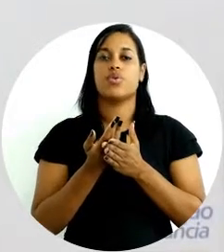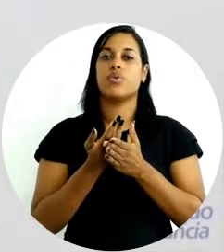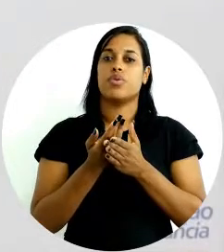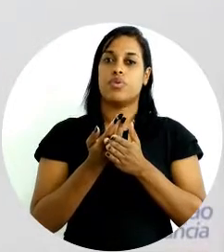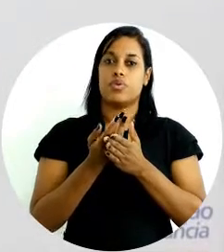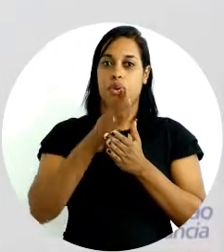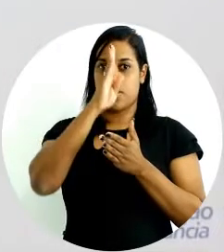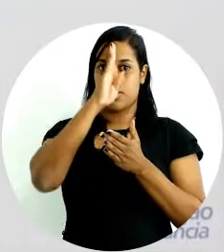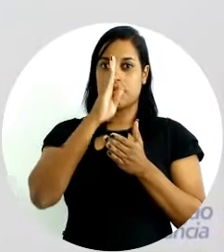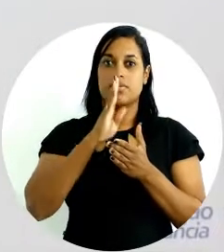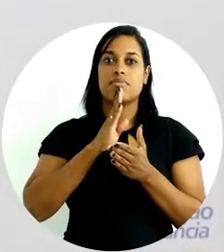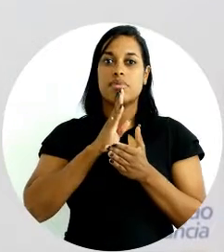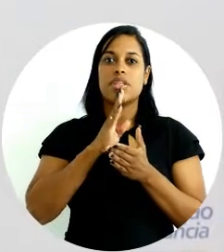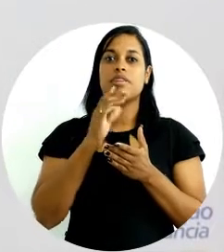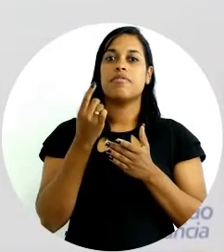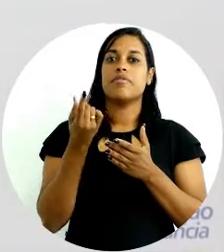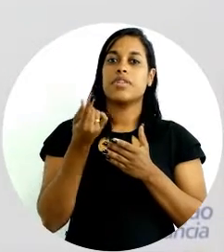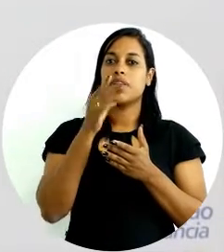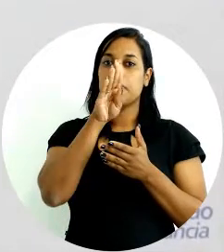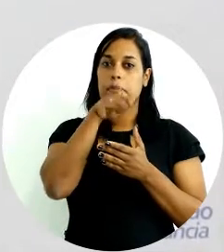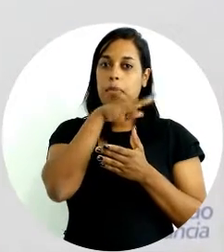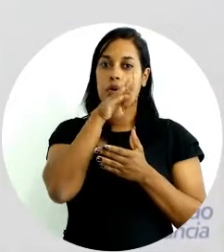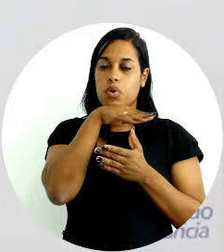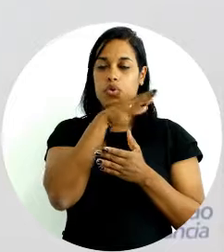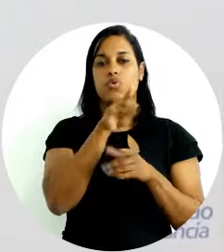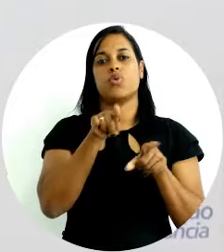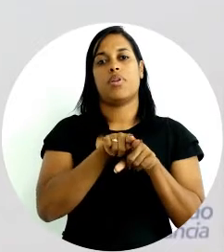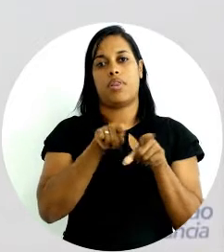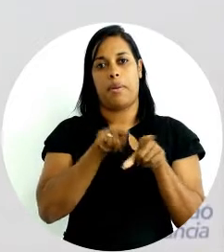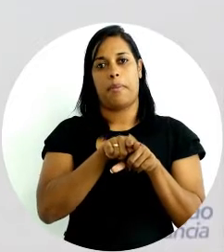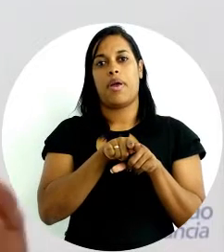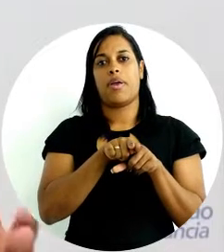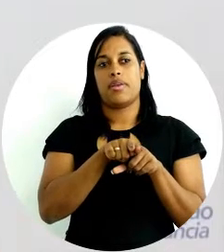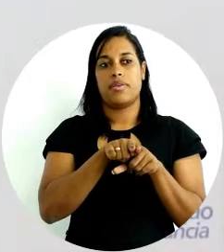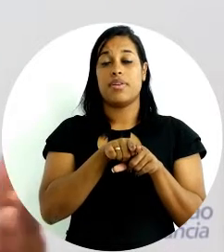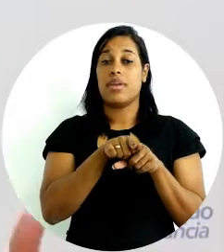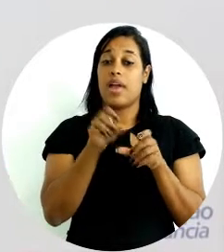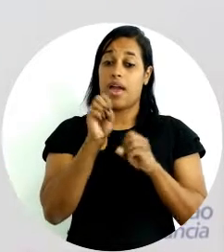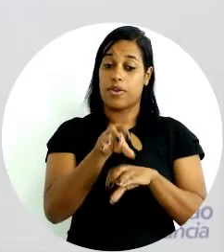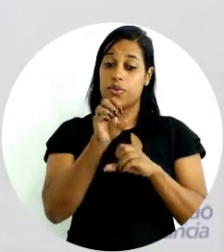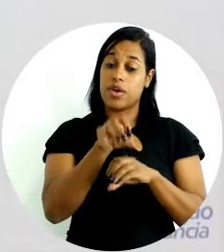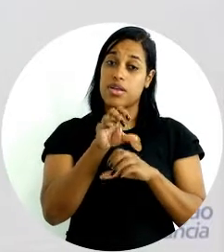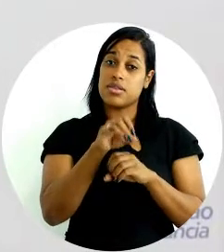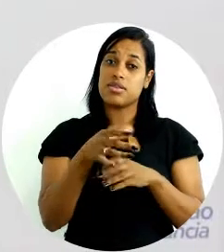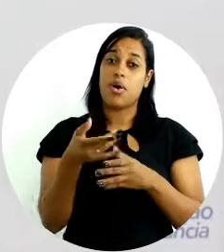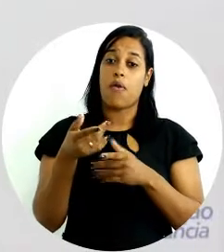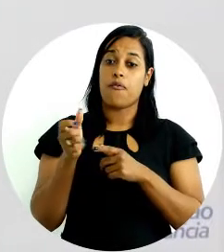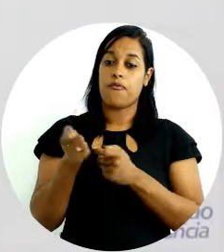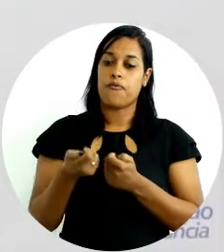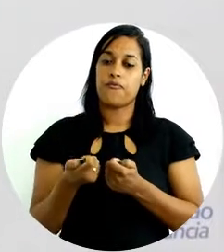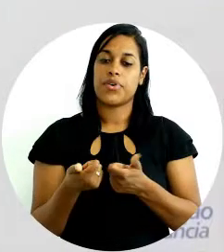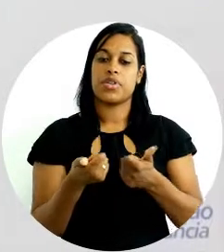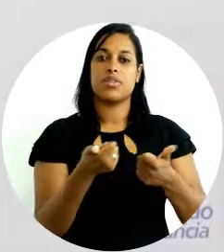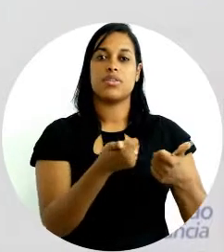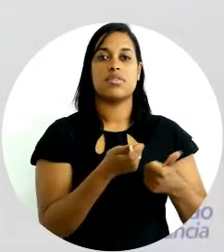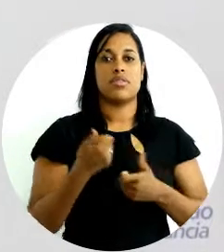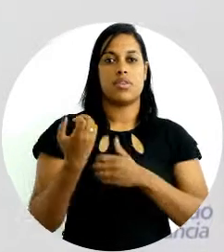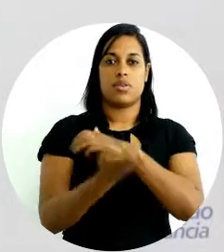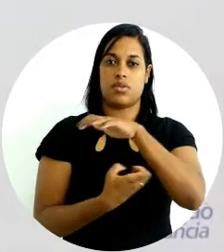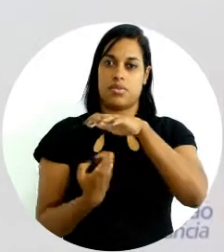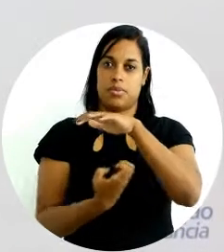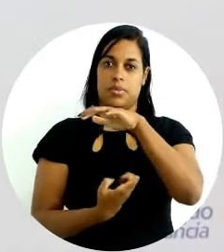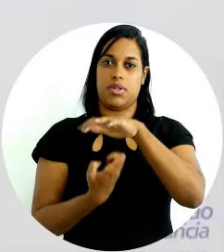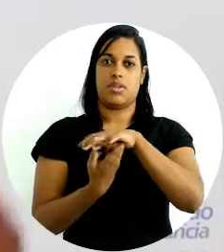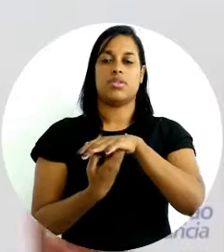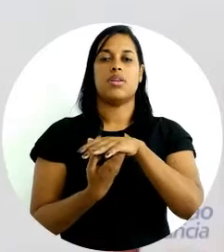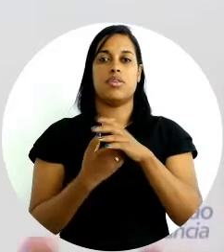isenção tributária para as instituições e transformando a educação em uma mercadoria rentável, oferecendo aos